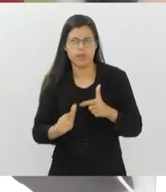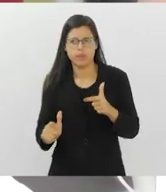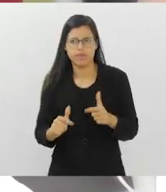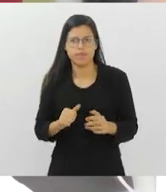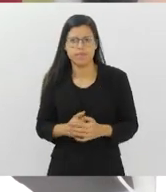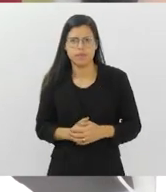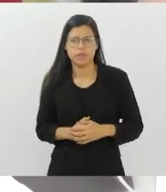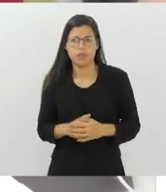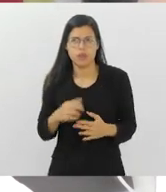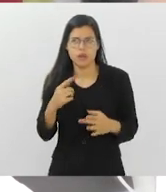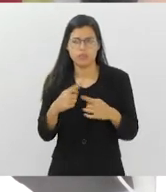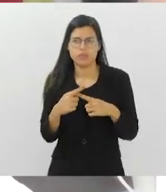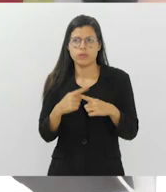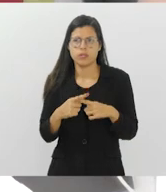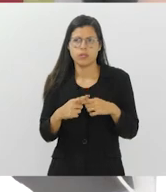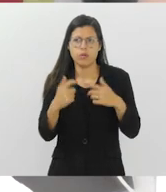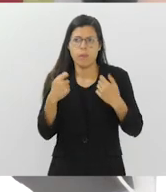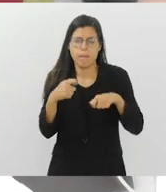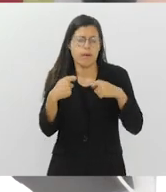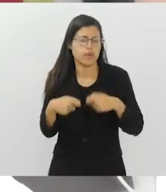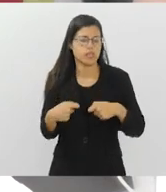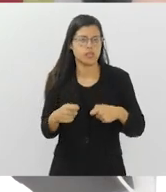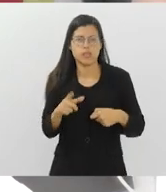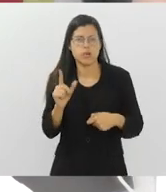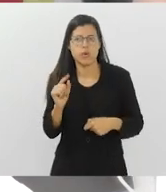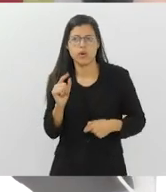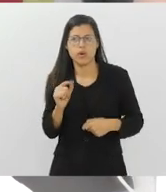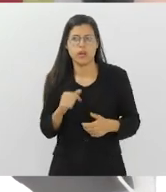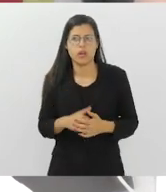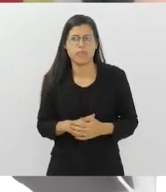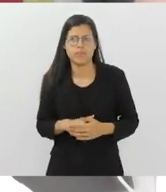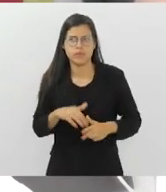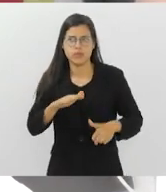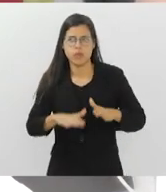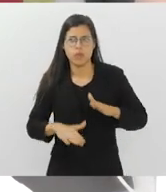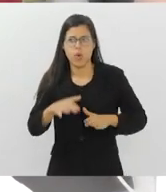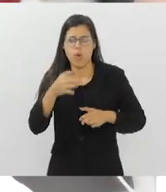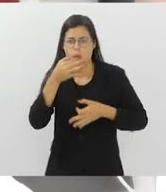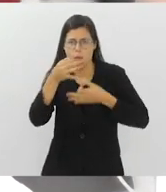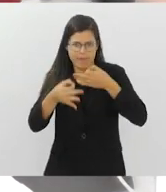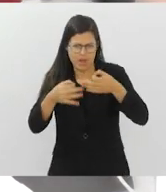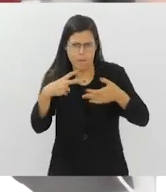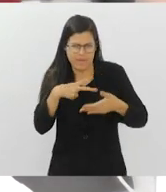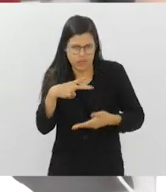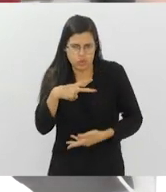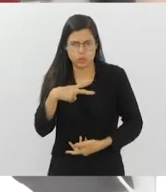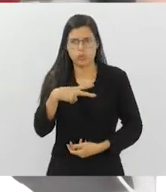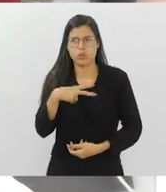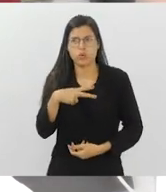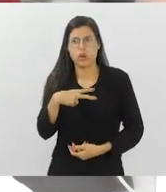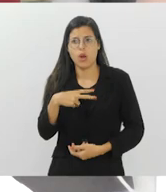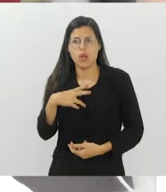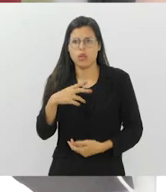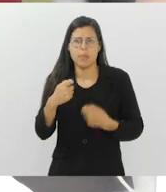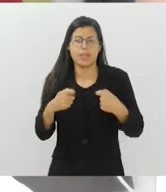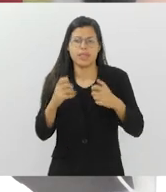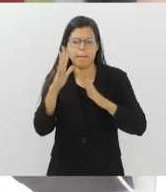Porque isto não tem que ser, talvez seja uma opinião mais pessoal, uma queda de